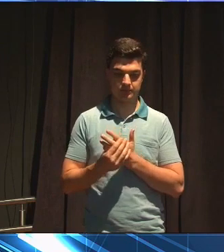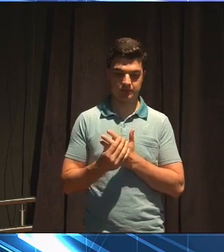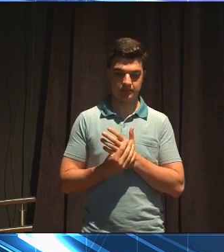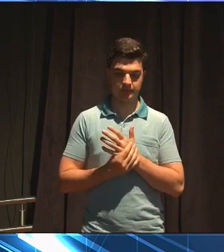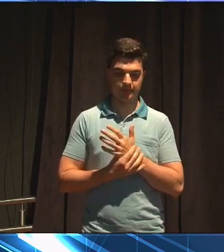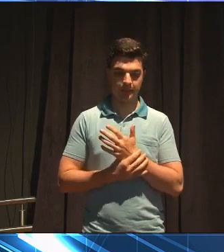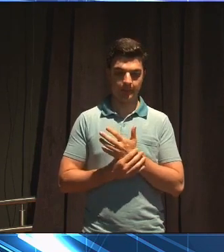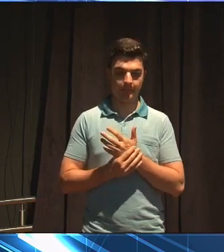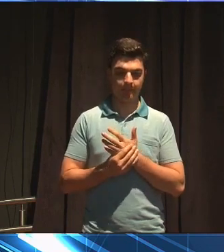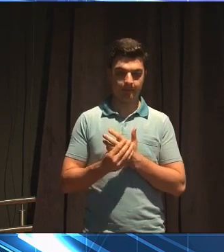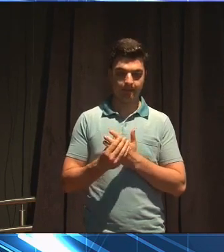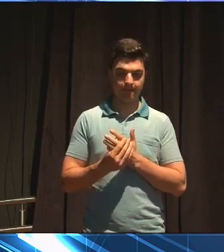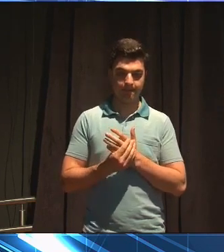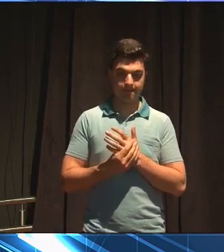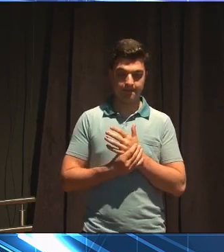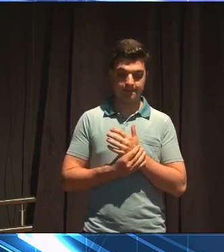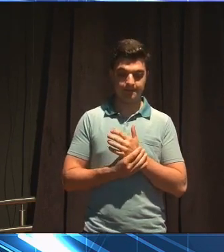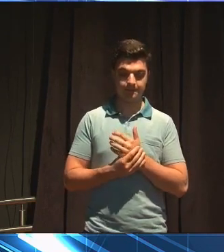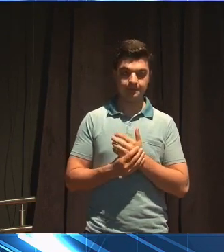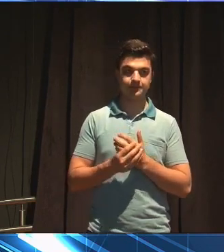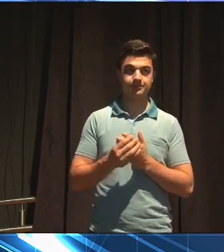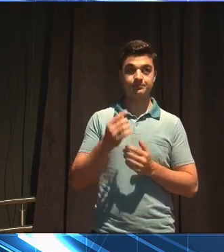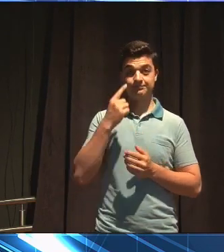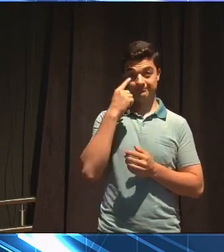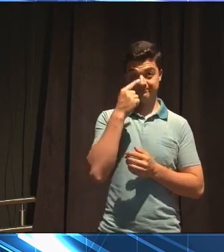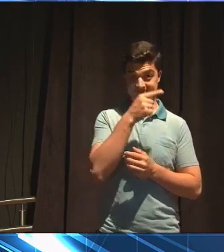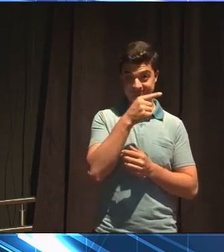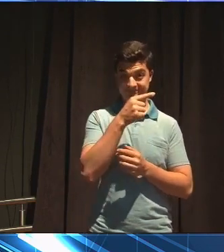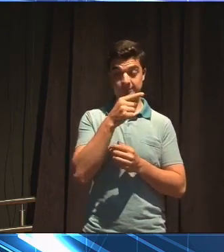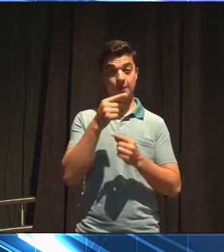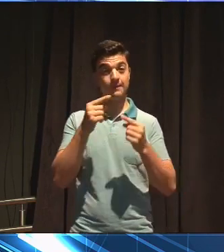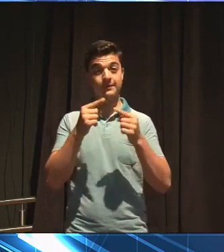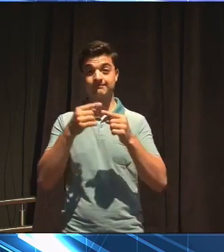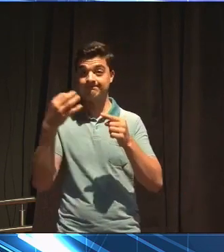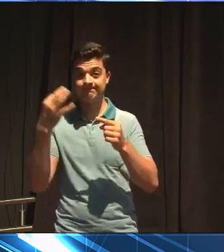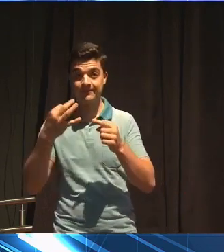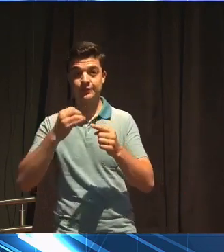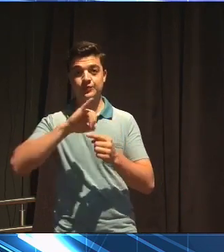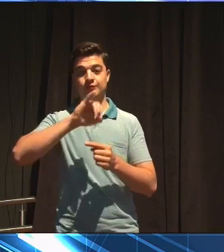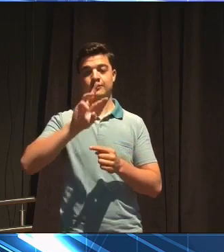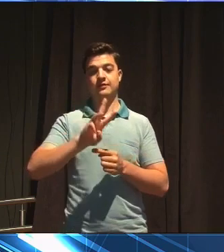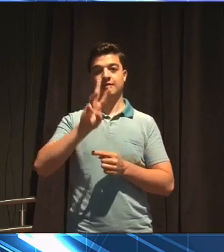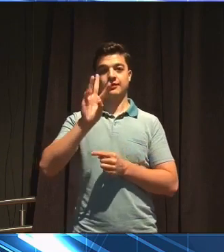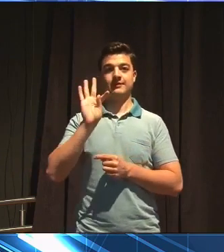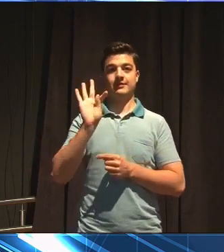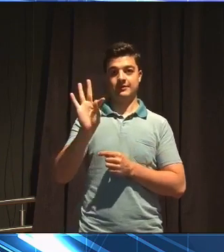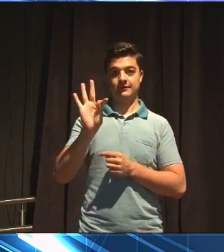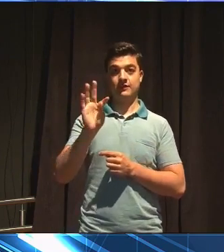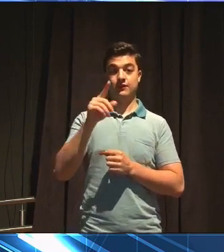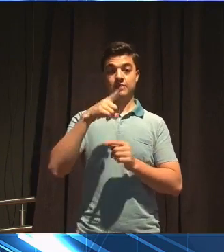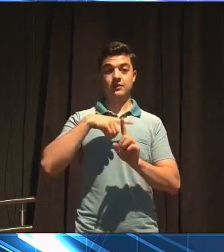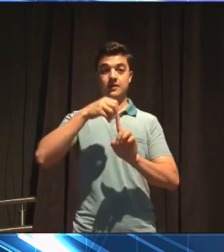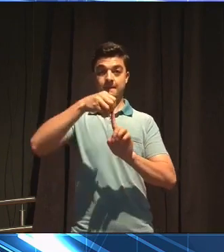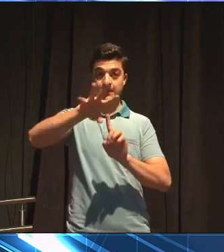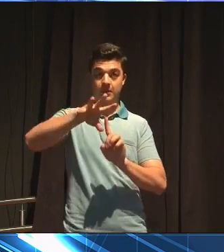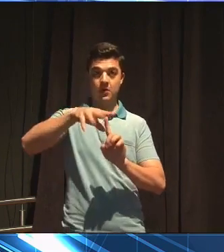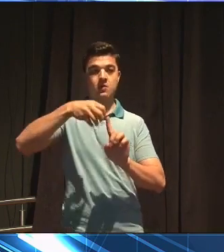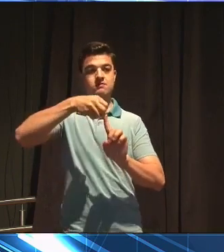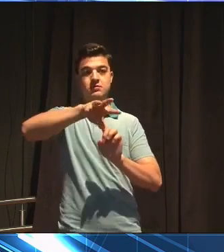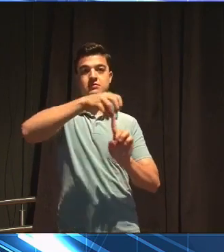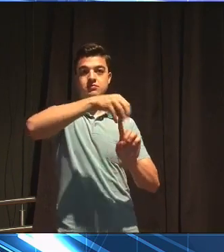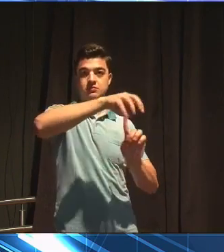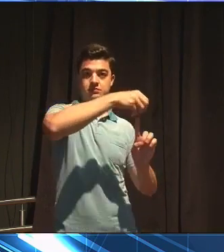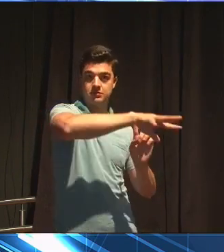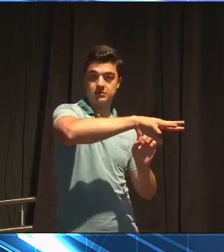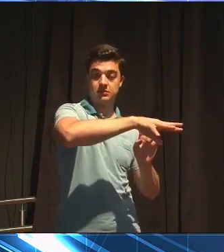Esse é um cenário ideal para JWT, quando você tem um ou mais APIs, e o preço que